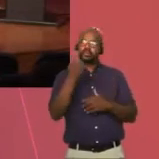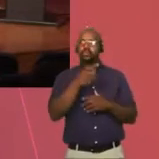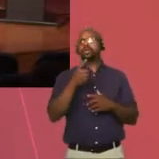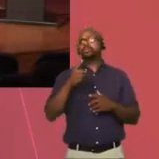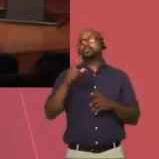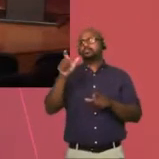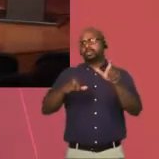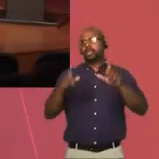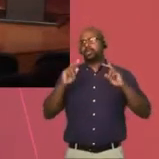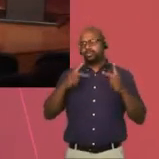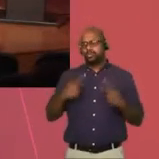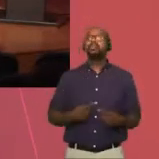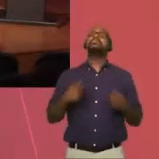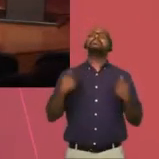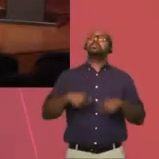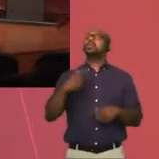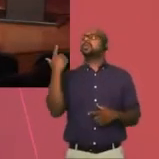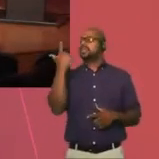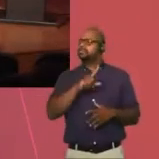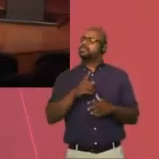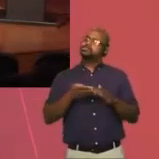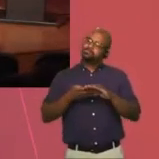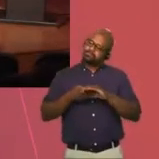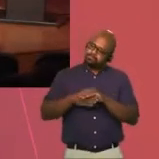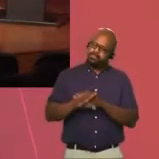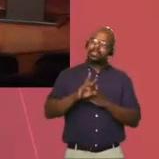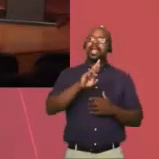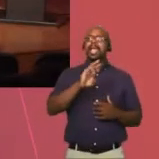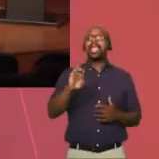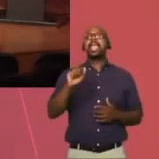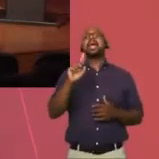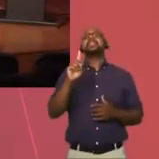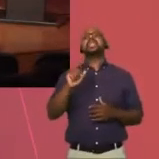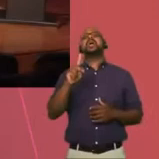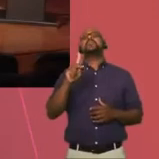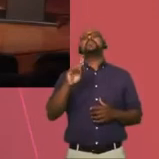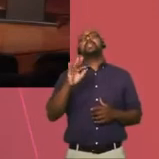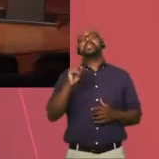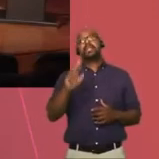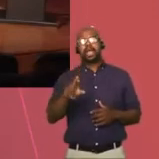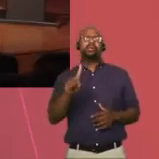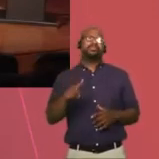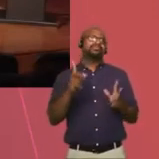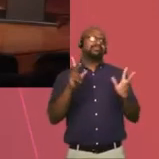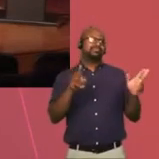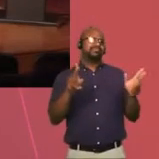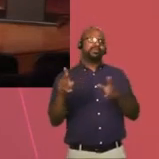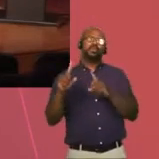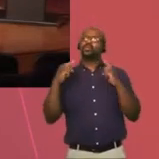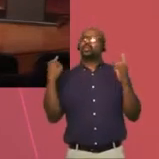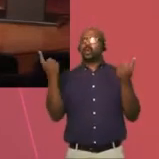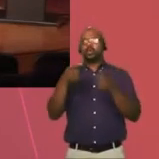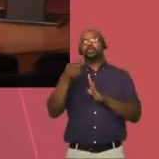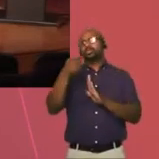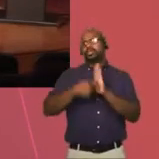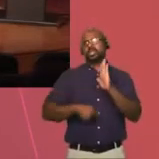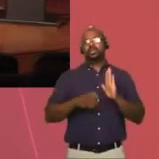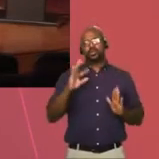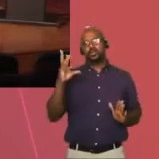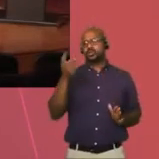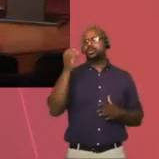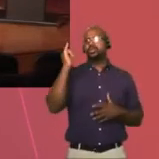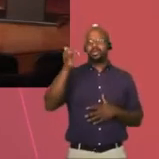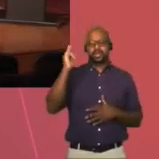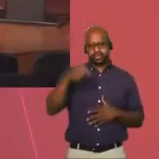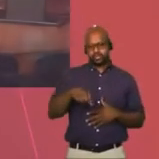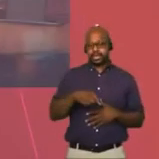humanos a gente é capaz de se readaptar aliás essa é uma palavra que foi em comum em todos os textos em todas as